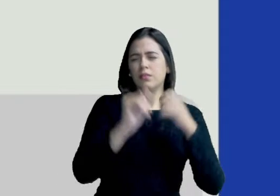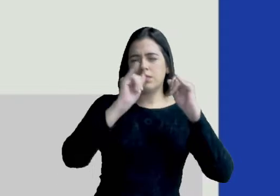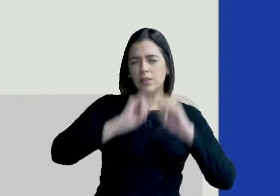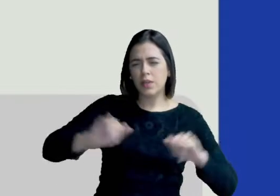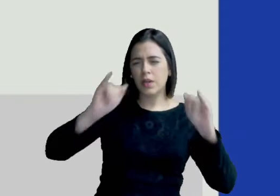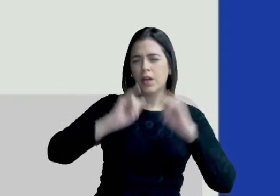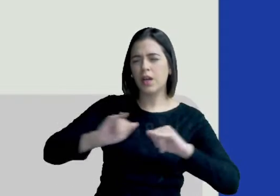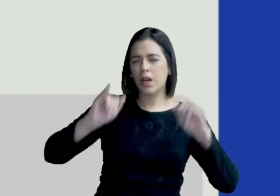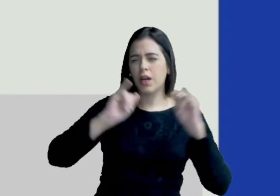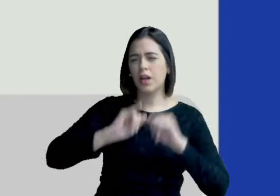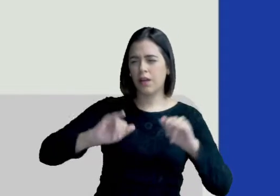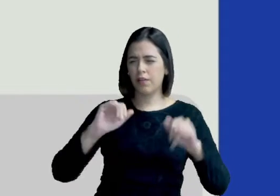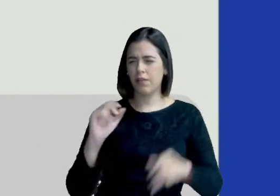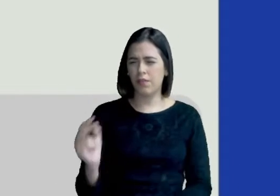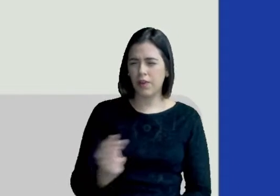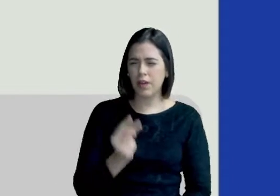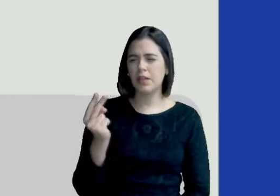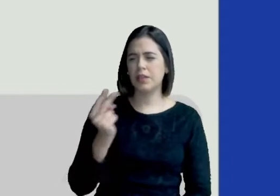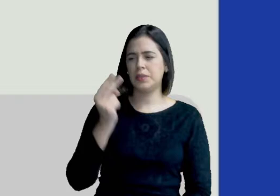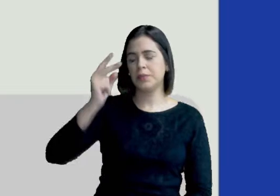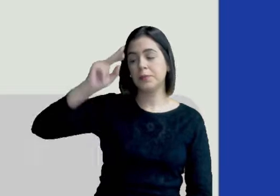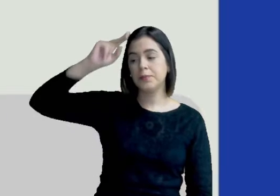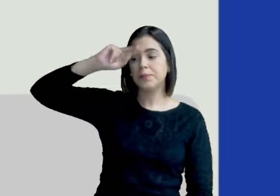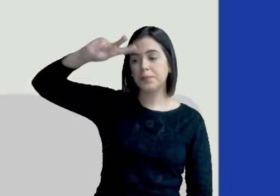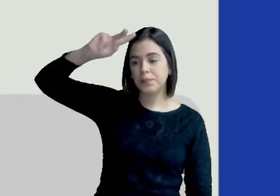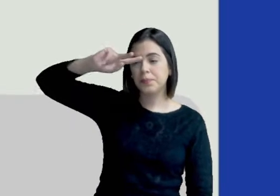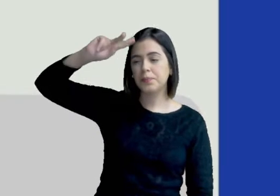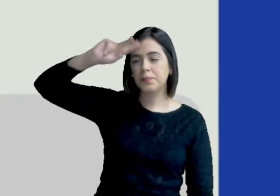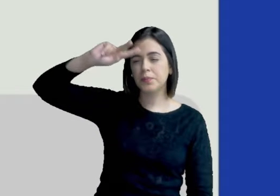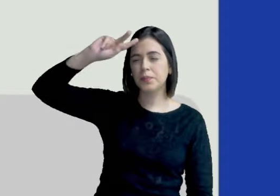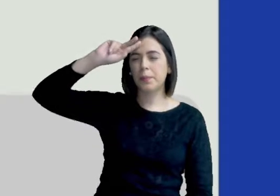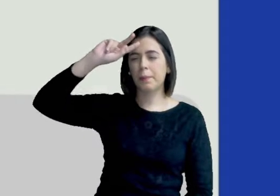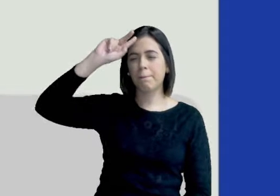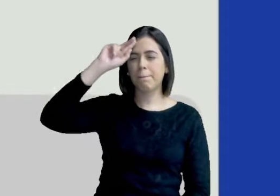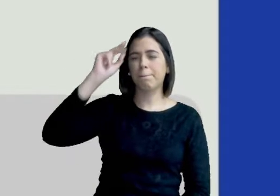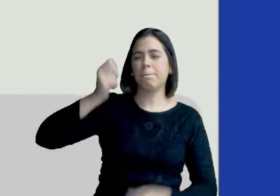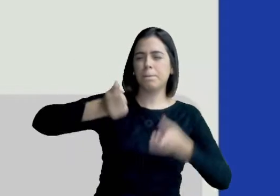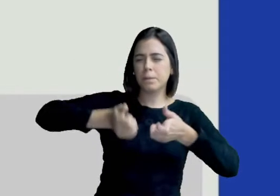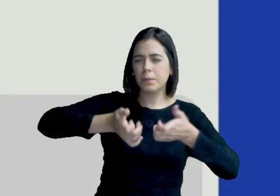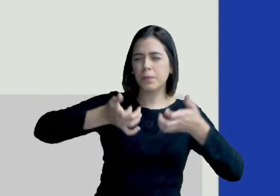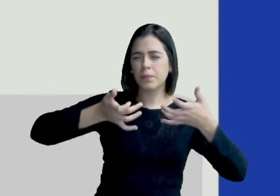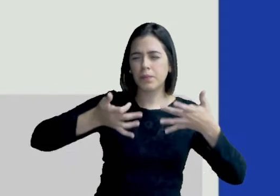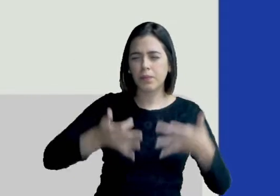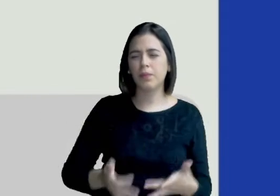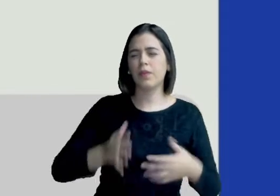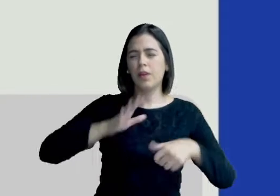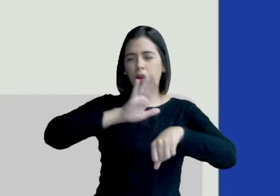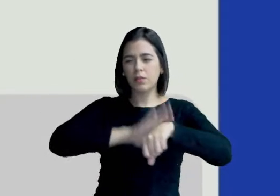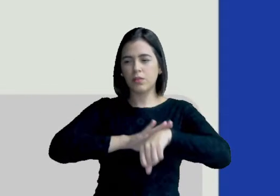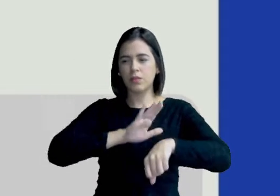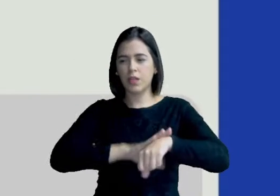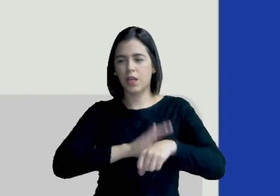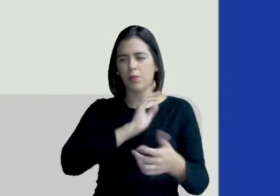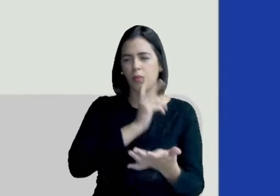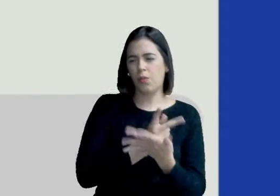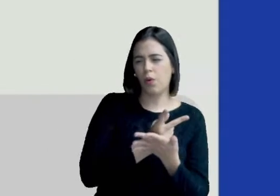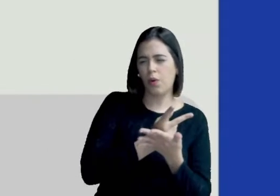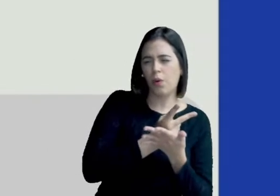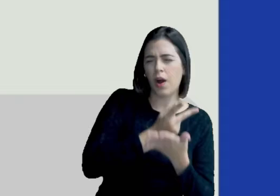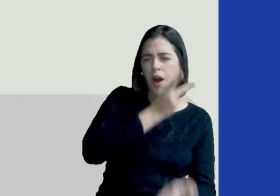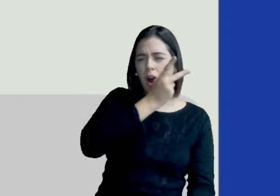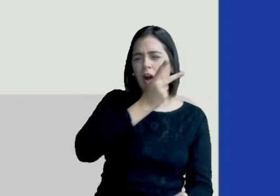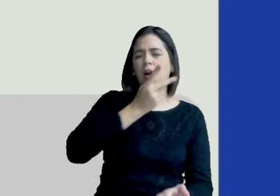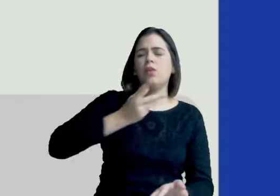radica, pues, en una información interpretativa y valorativa de los hechos históricos donde se narra algo